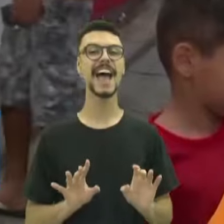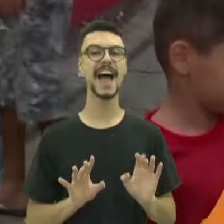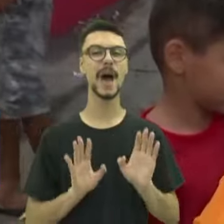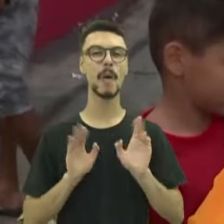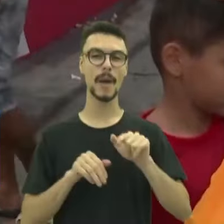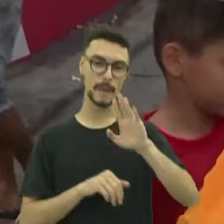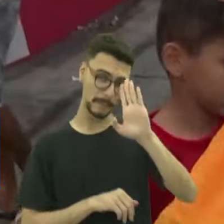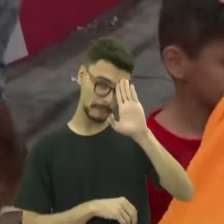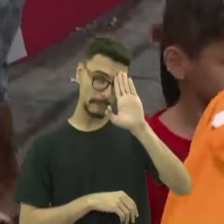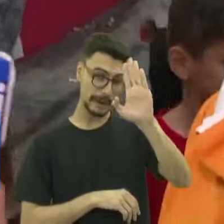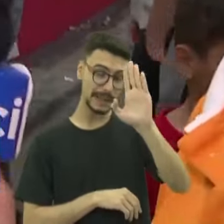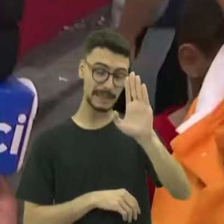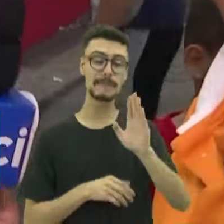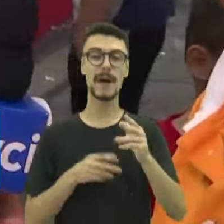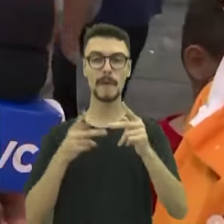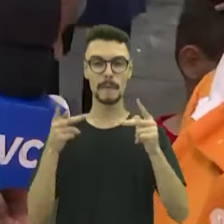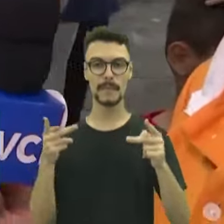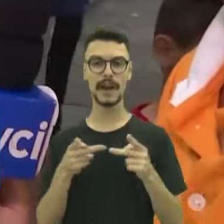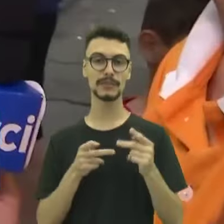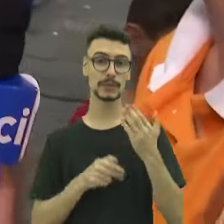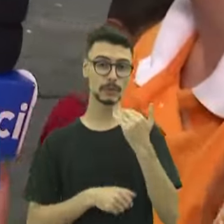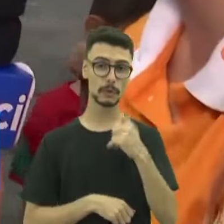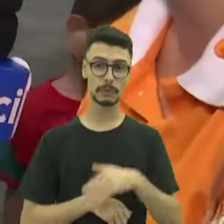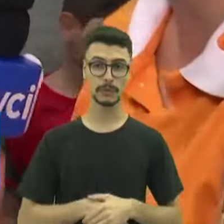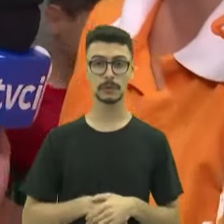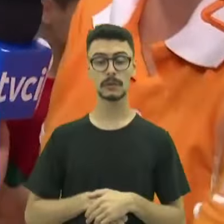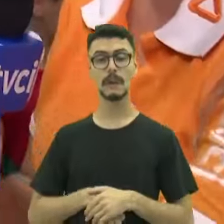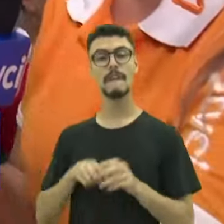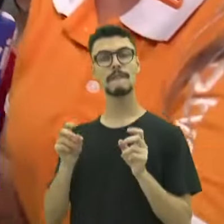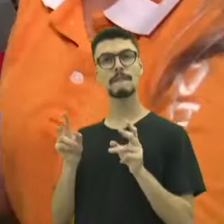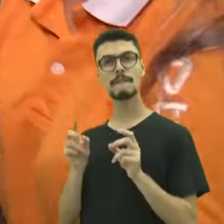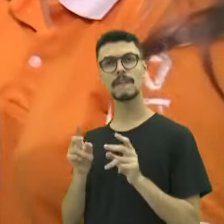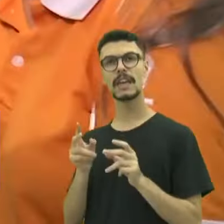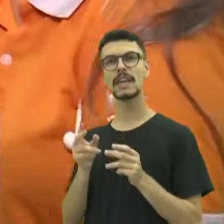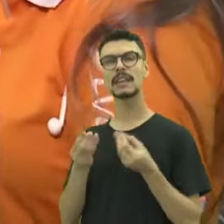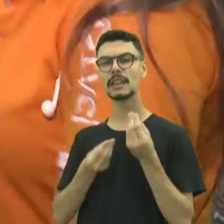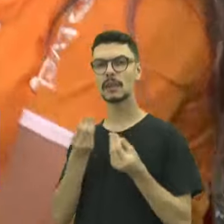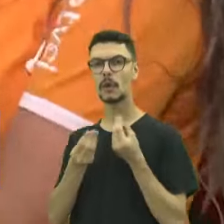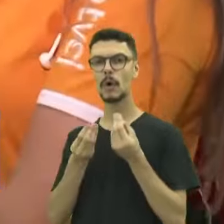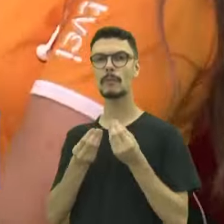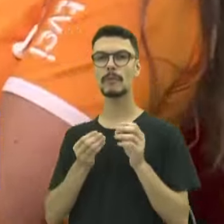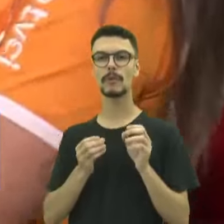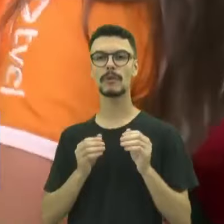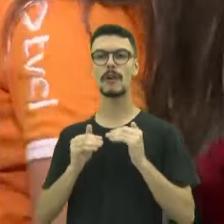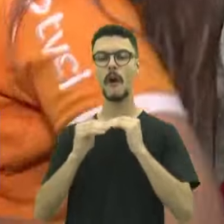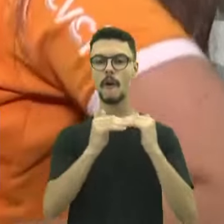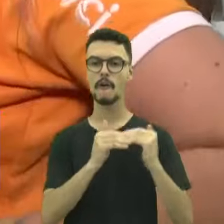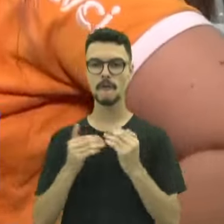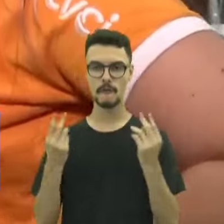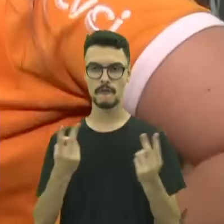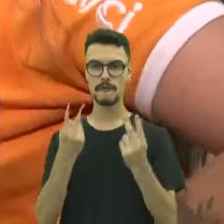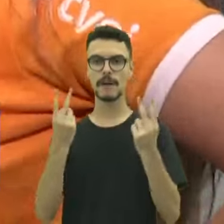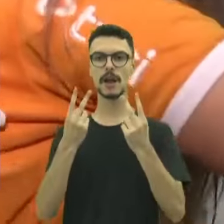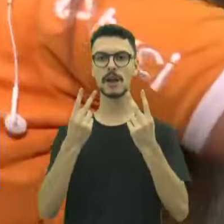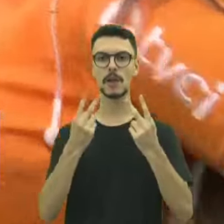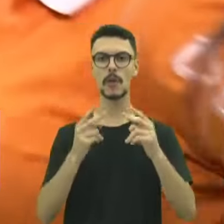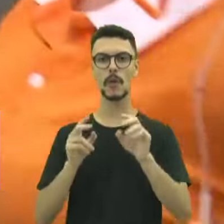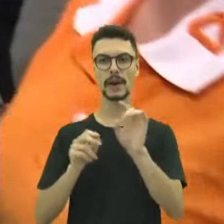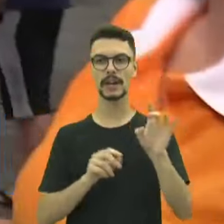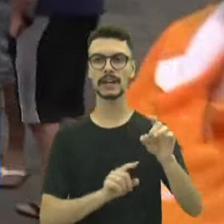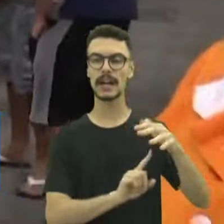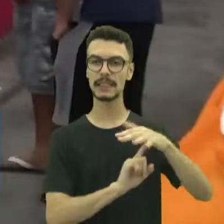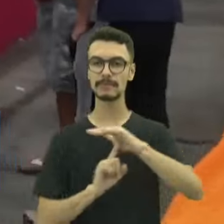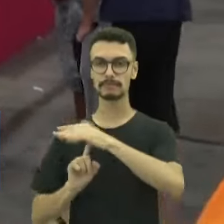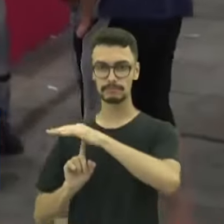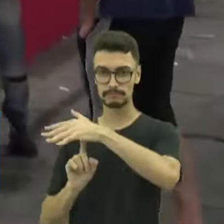bolo. Caranguejo. Vale. E quanto sai assim? É um preço único para todas as barracas? É um preço bem acessível, que está R$ 80, porque